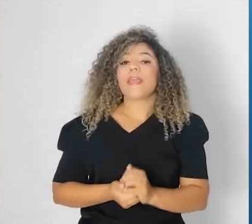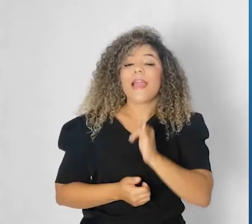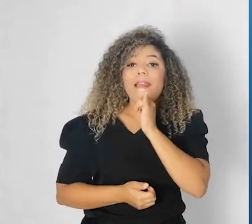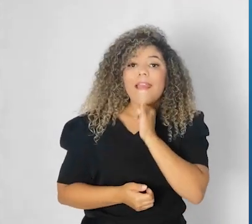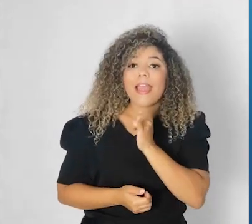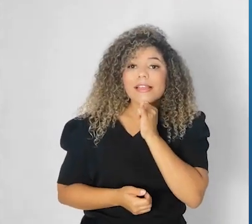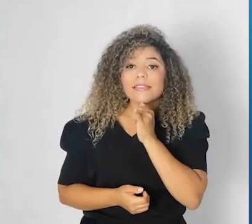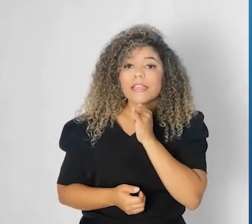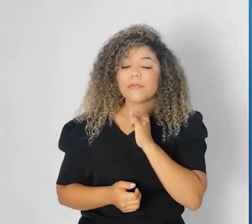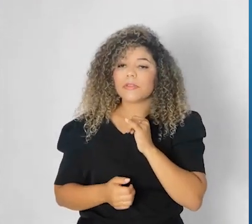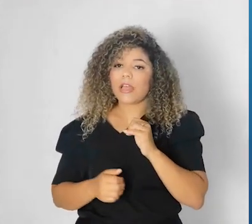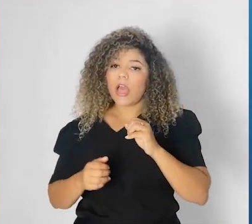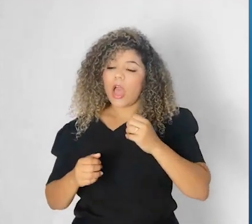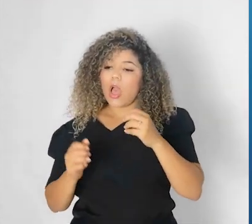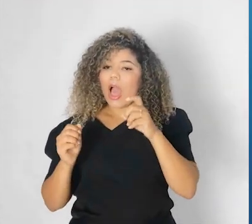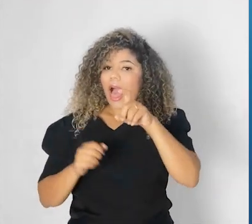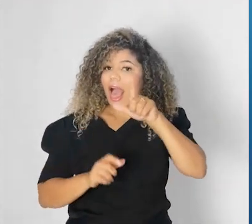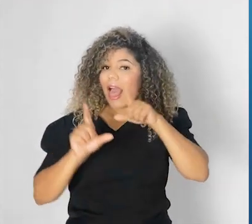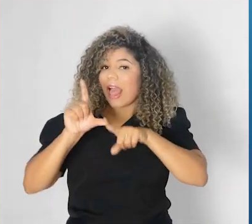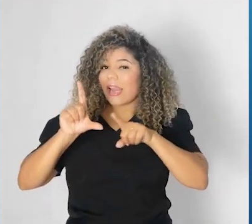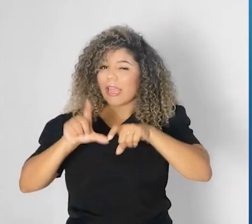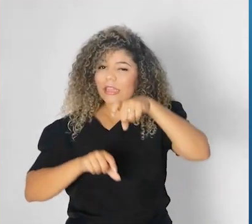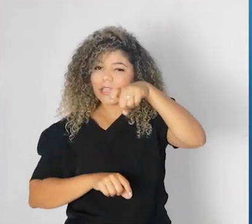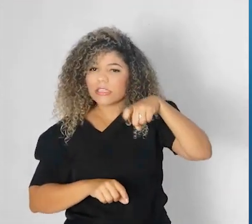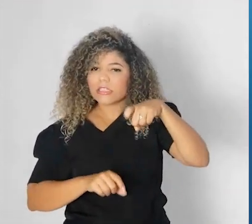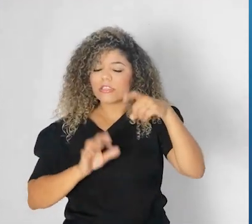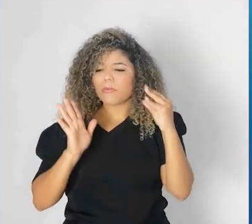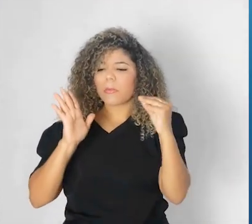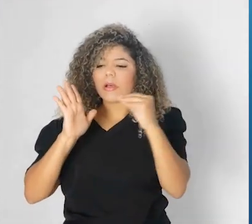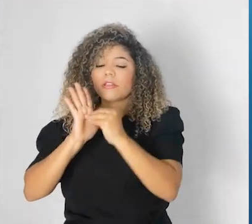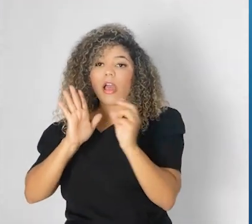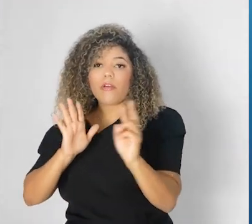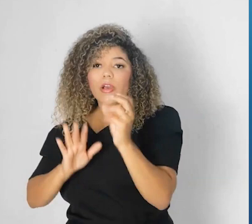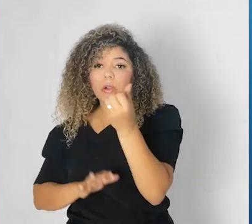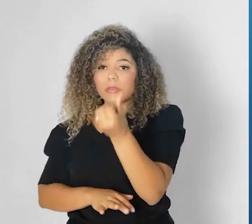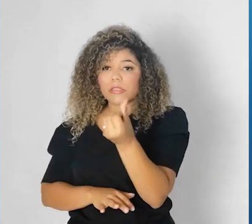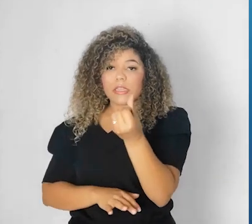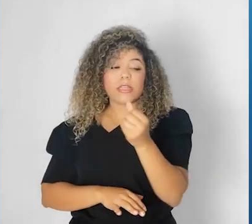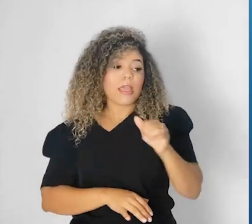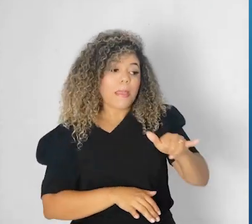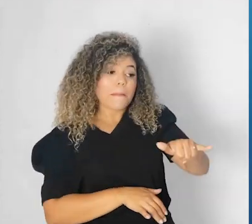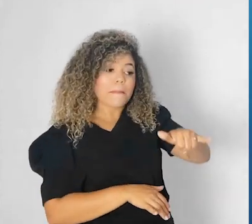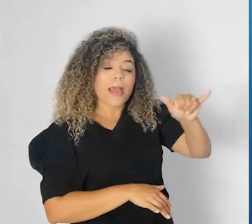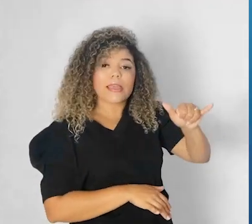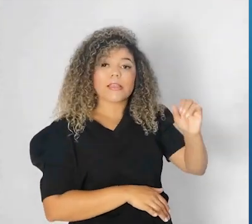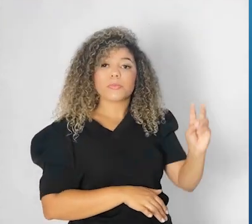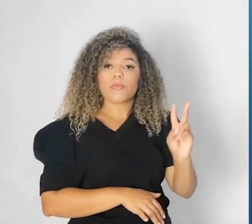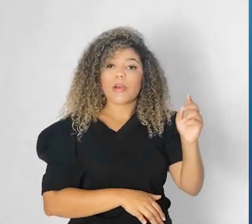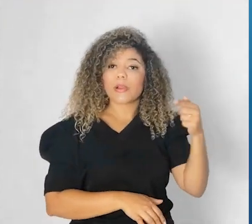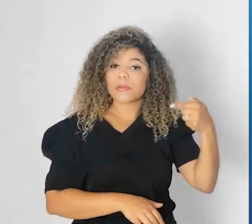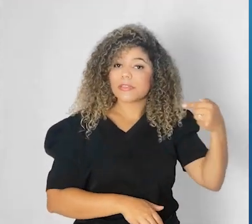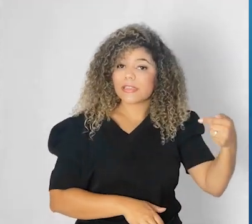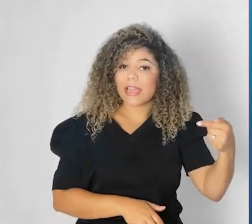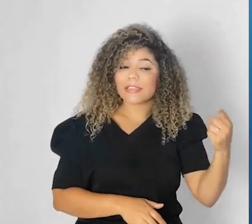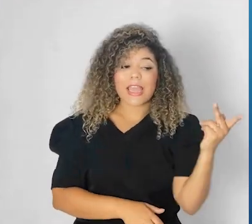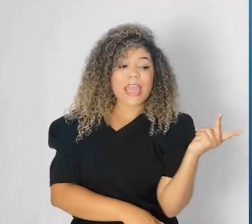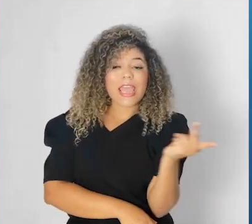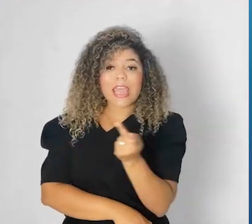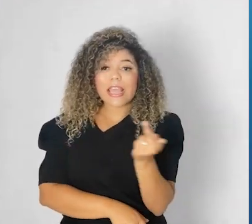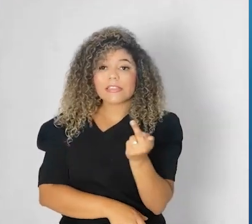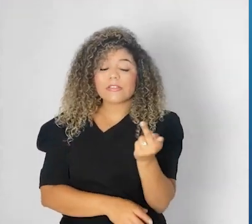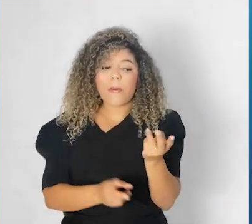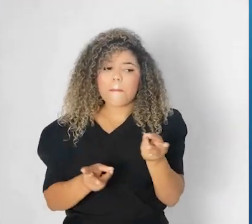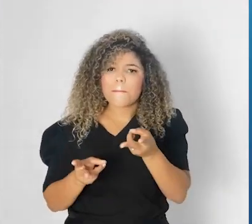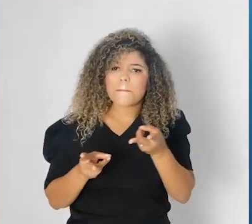para a incógnita x o valor 6 e para a incógnita y o valor 7, esses dois valores